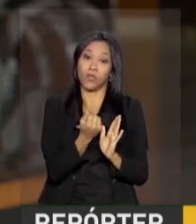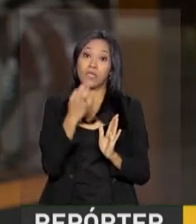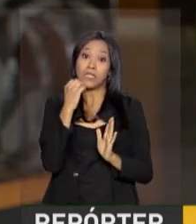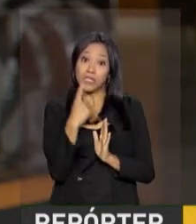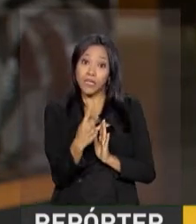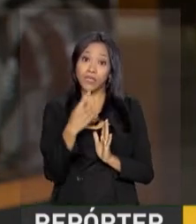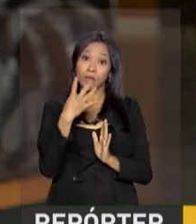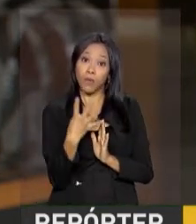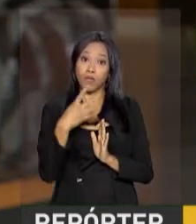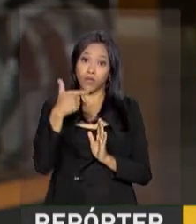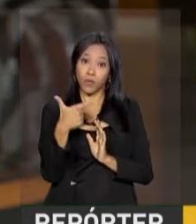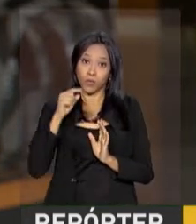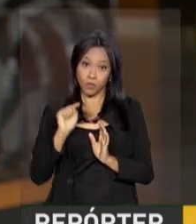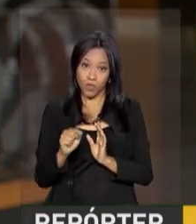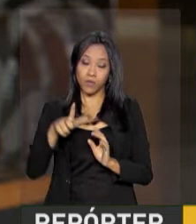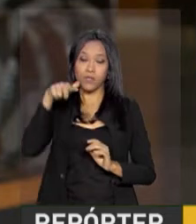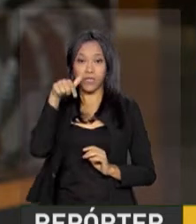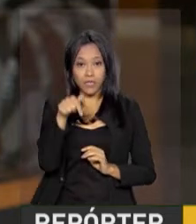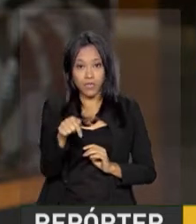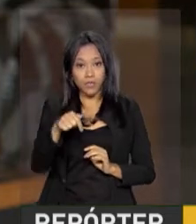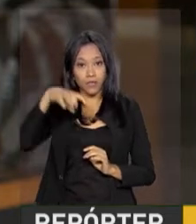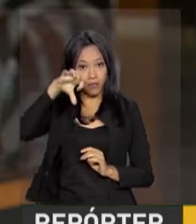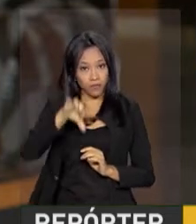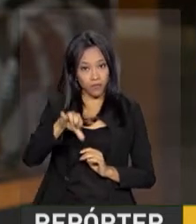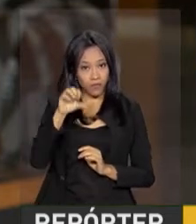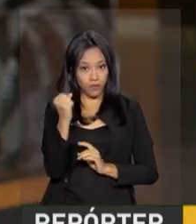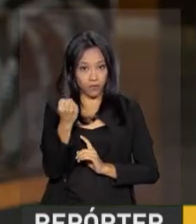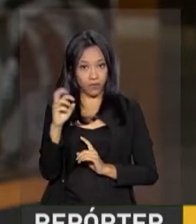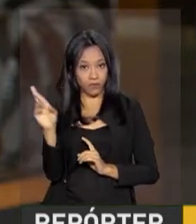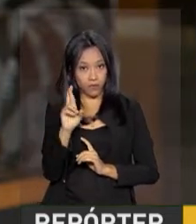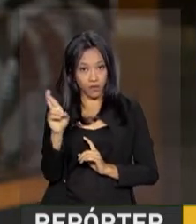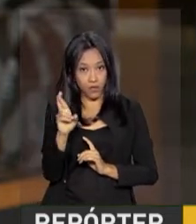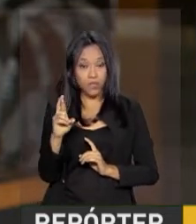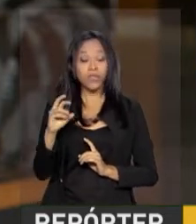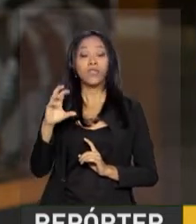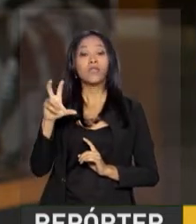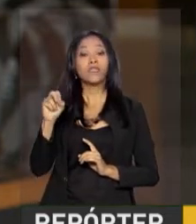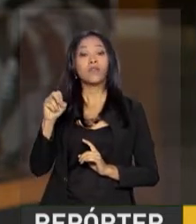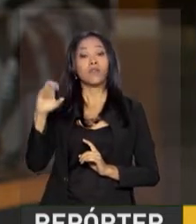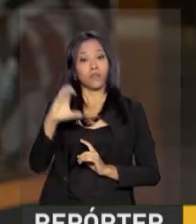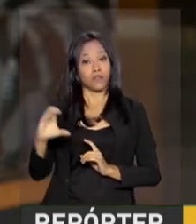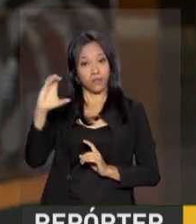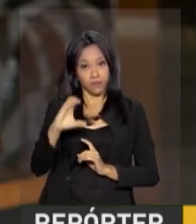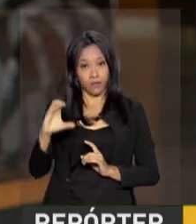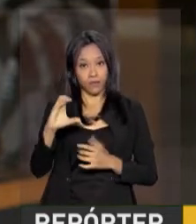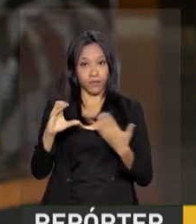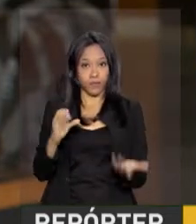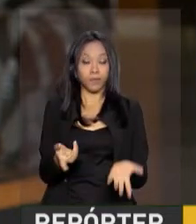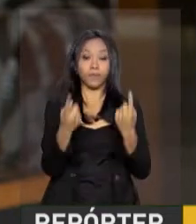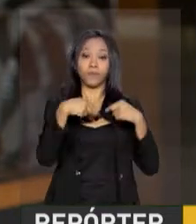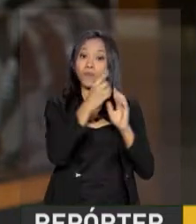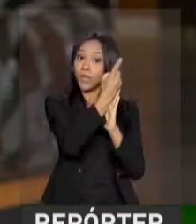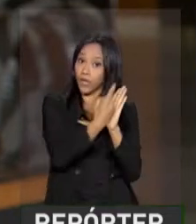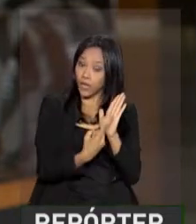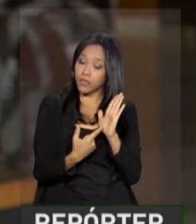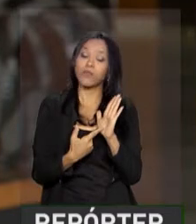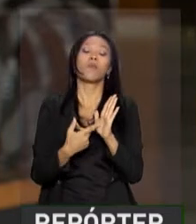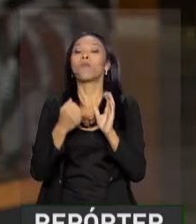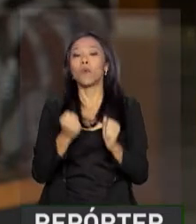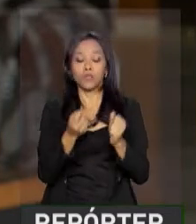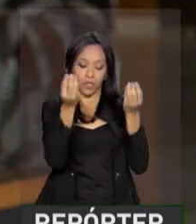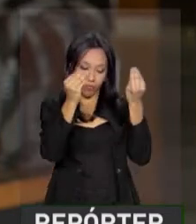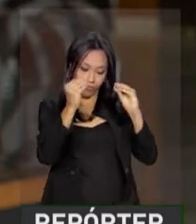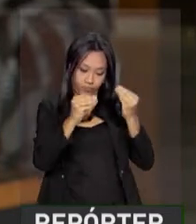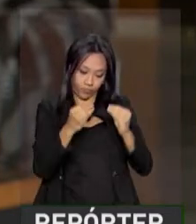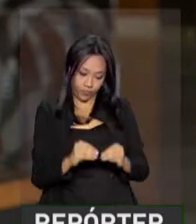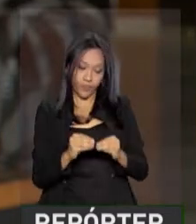142 mil setecentos e noventa e oito reais e 50 centavos a declaração pode ser preenchida por